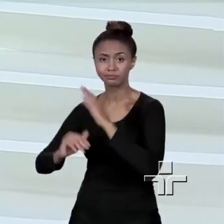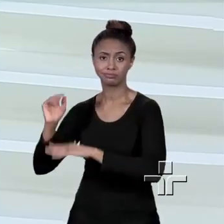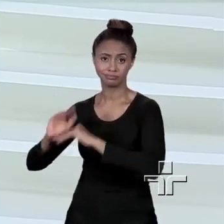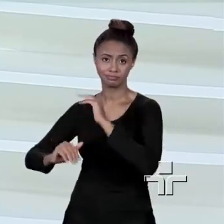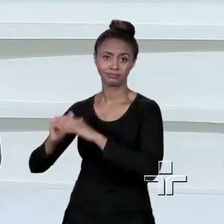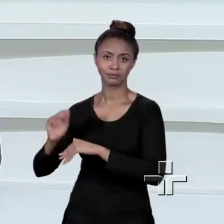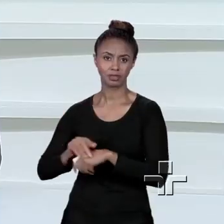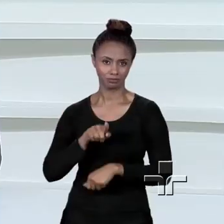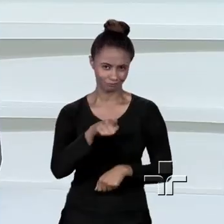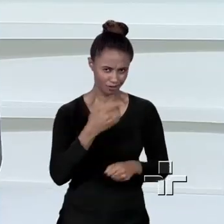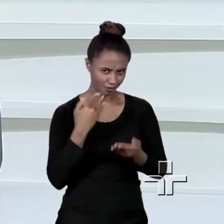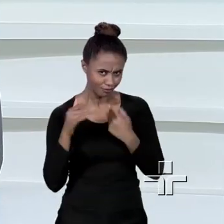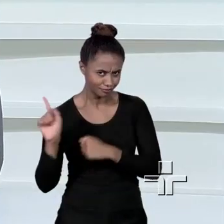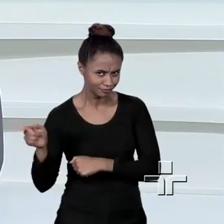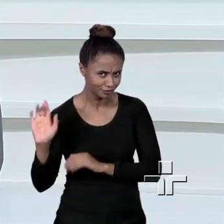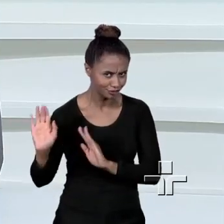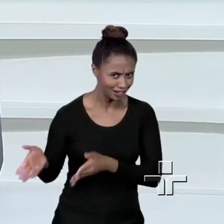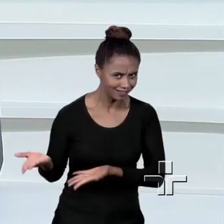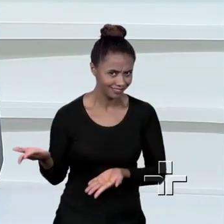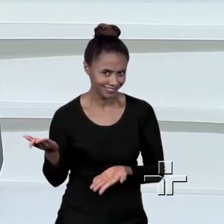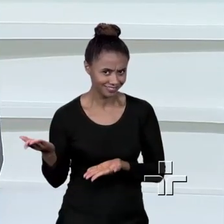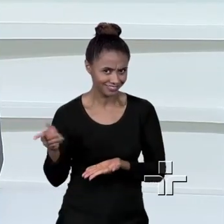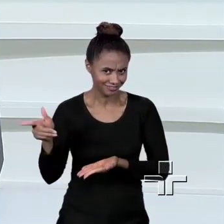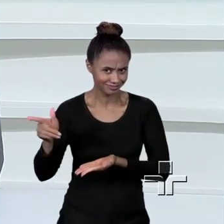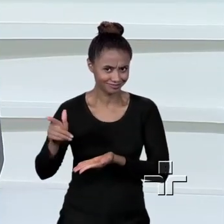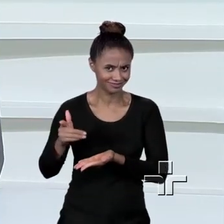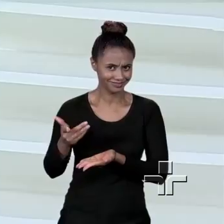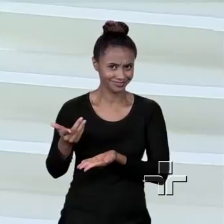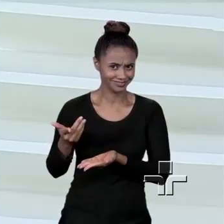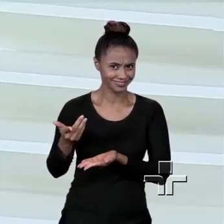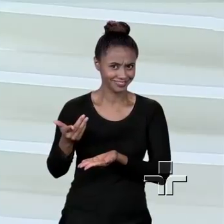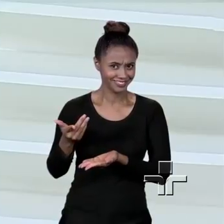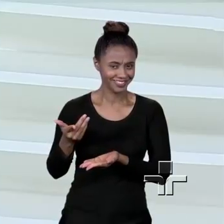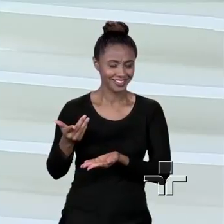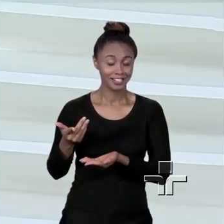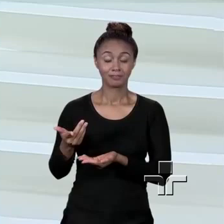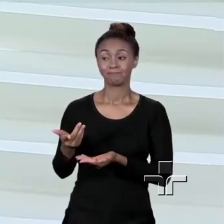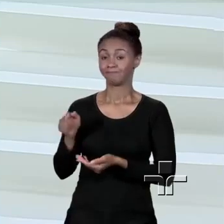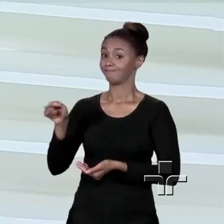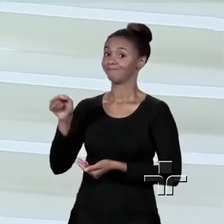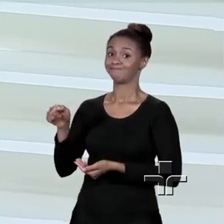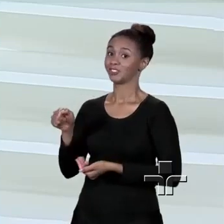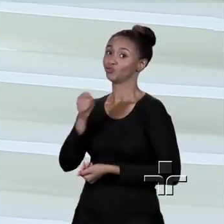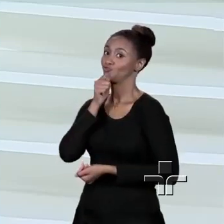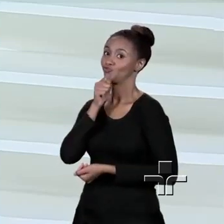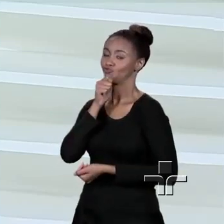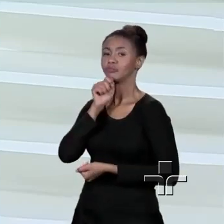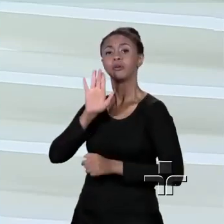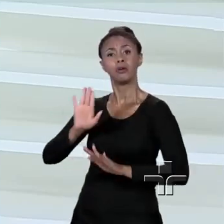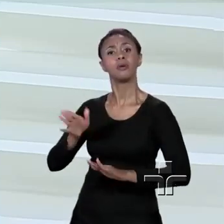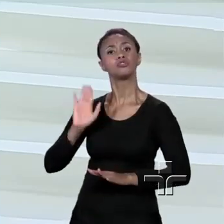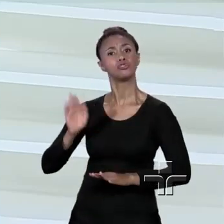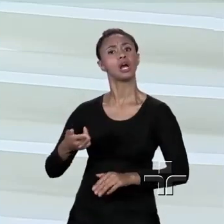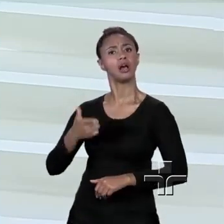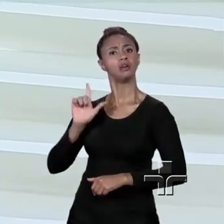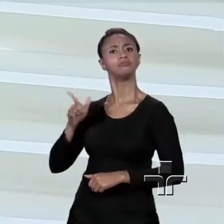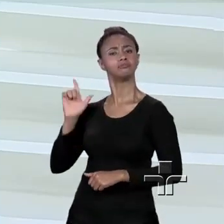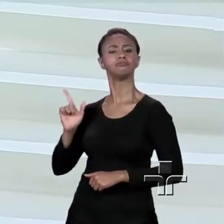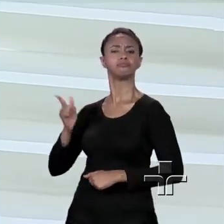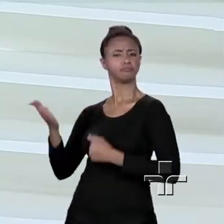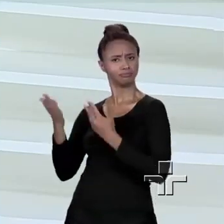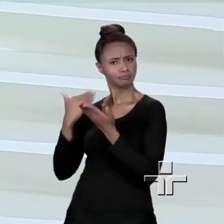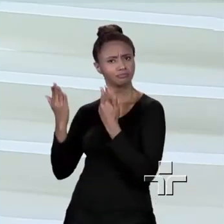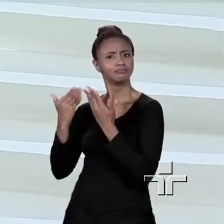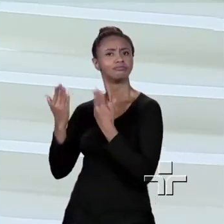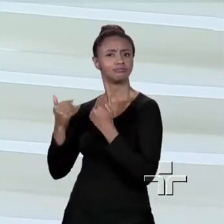E nesse caso, a senhora conversou? Nessa declaração que ele deu durante a campanha? Esse caso não, mas eu já conversei em outros,